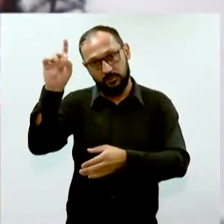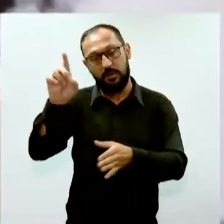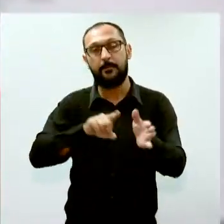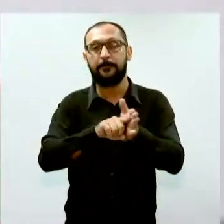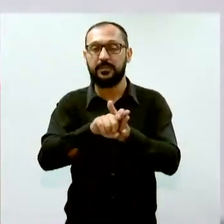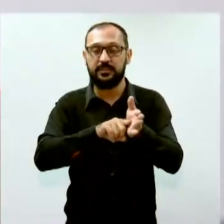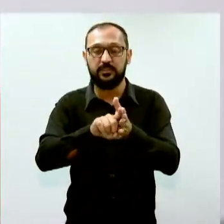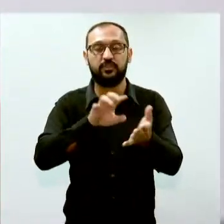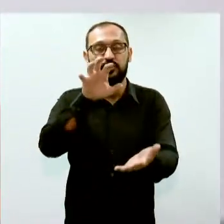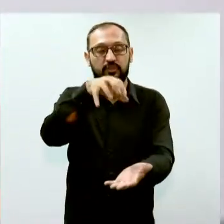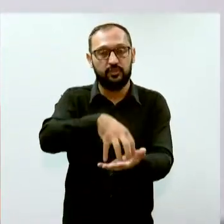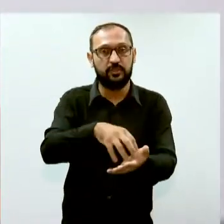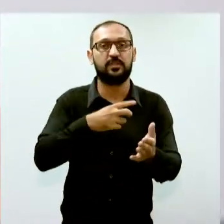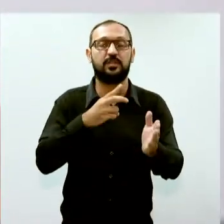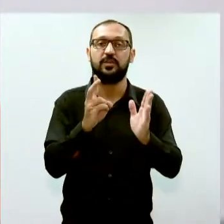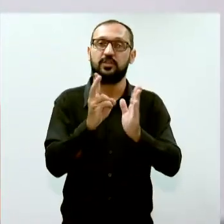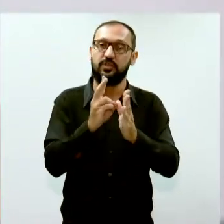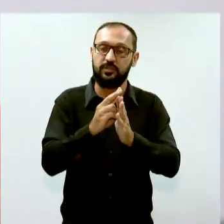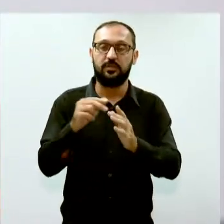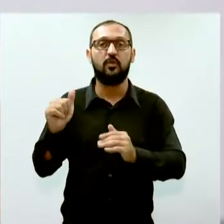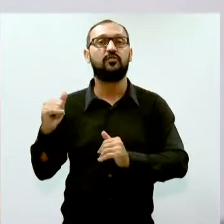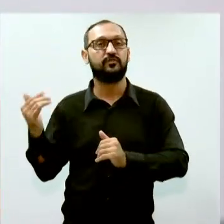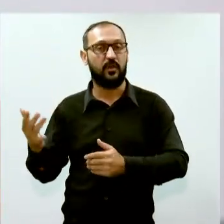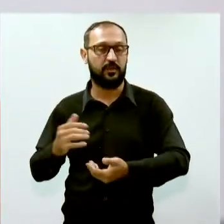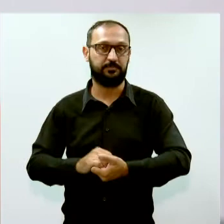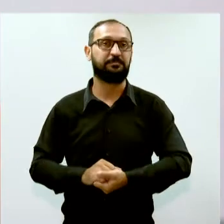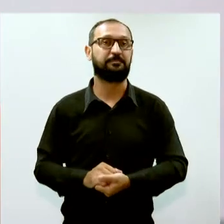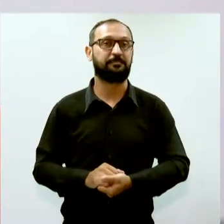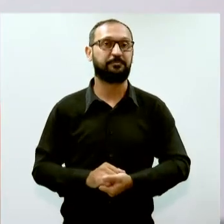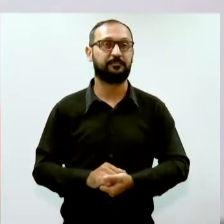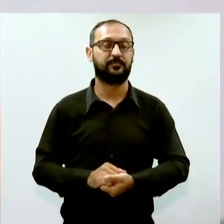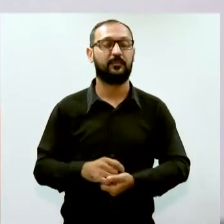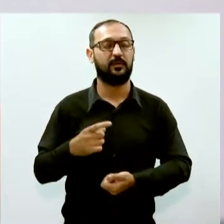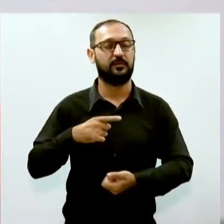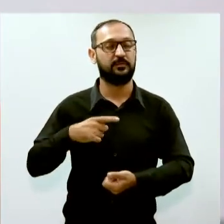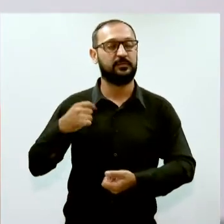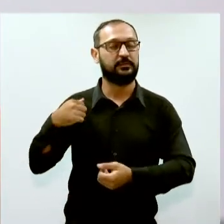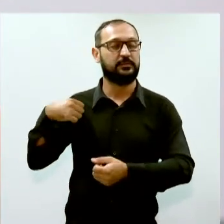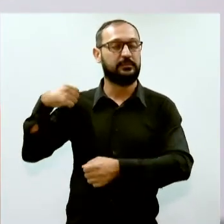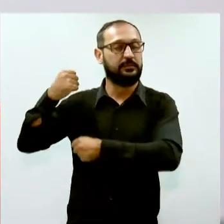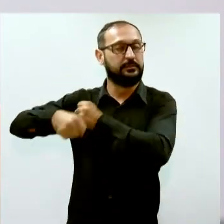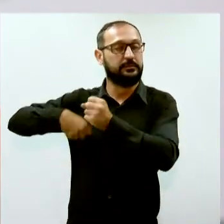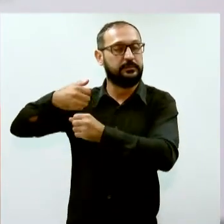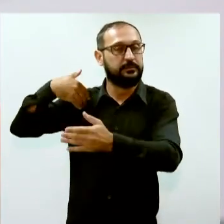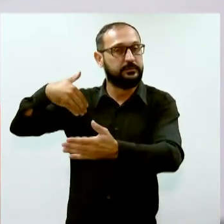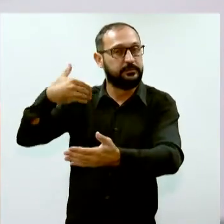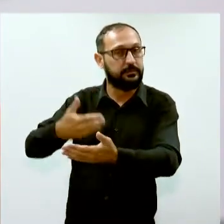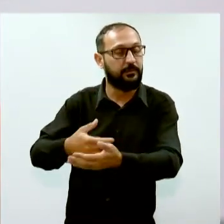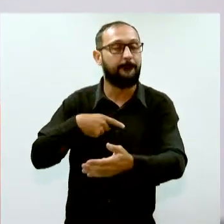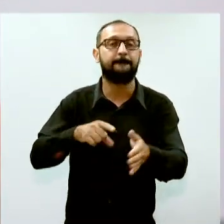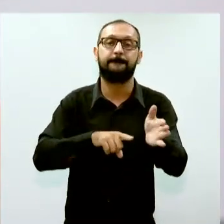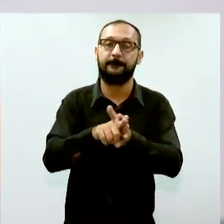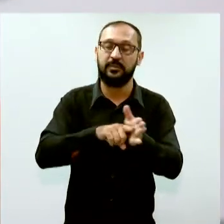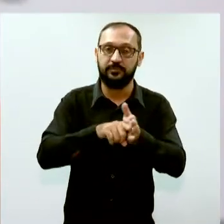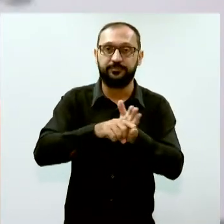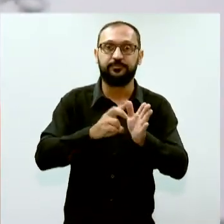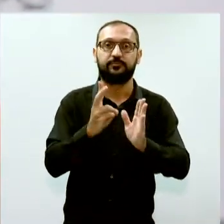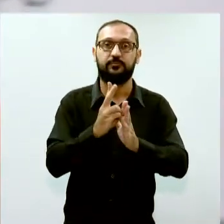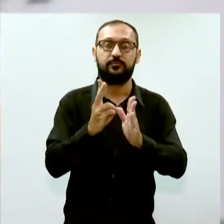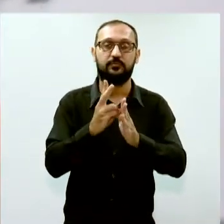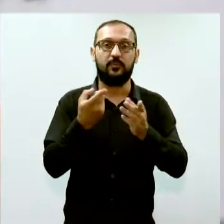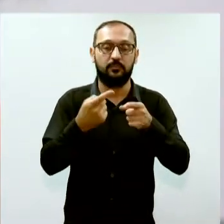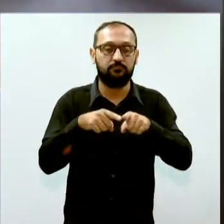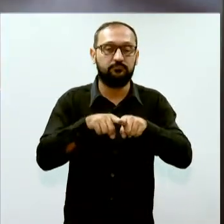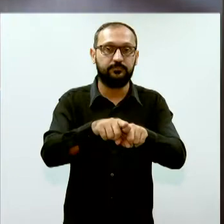pesquisadores indígenas e não indígenas, né? Mas nós temos, ao longo dos anos, formado pesquisadores indígenas, que são nossos